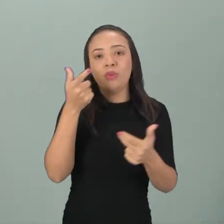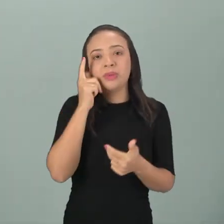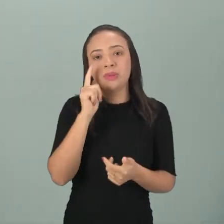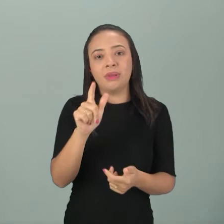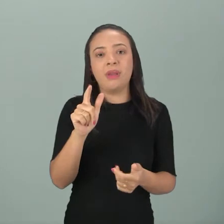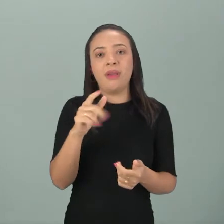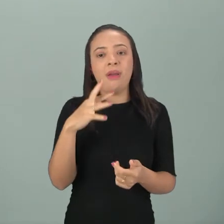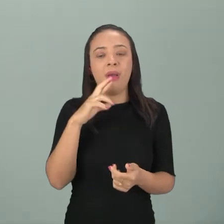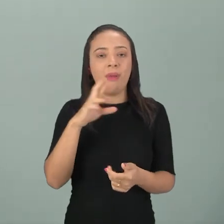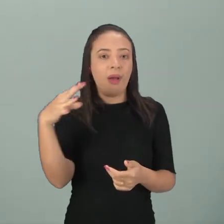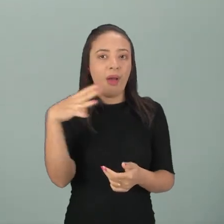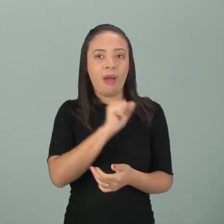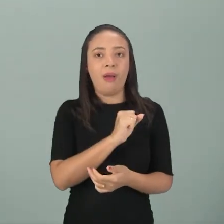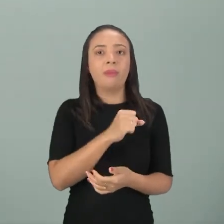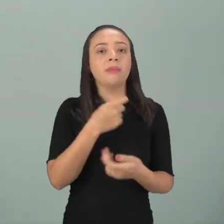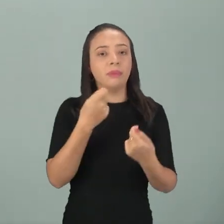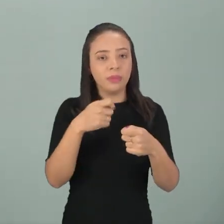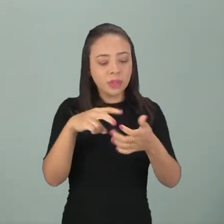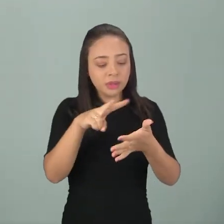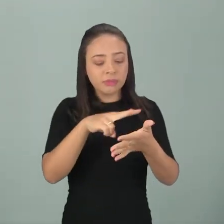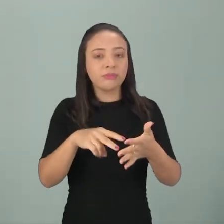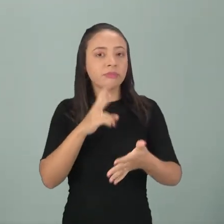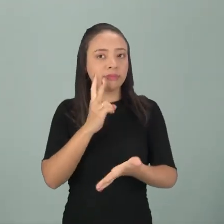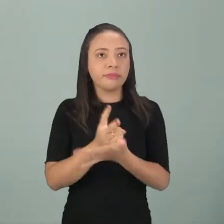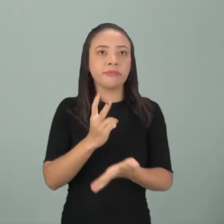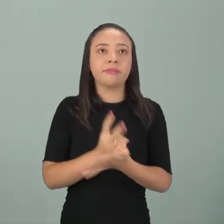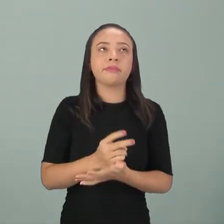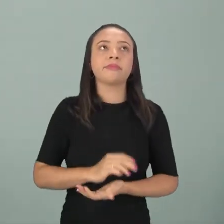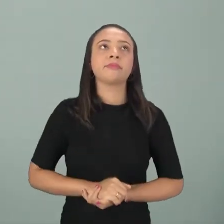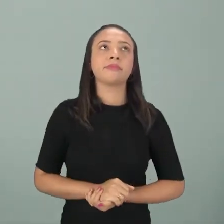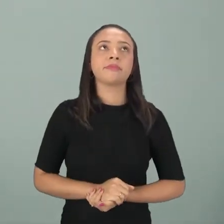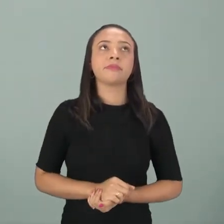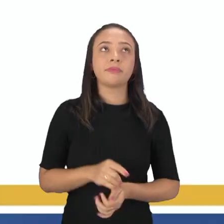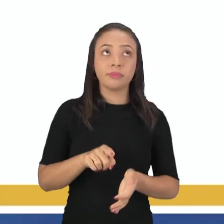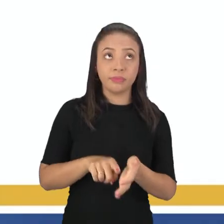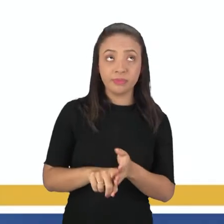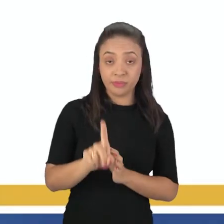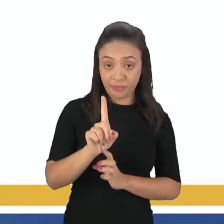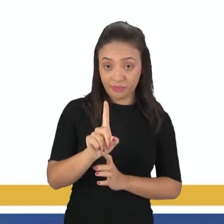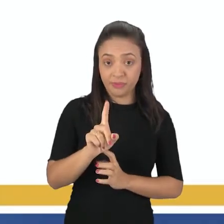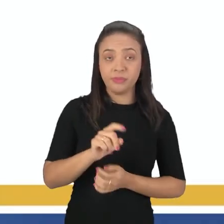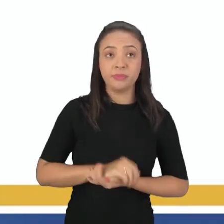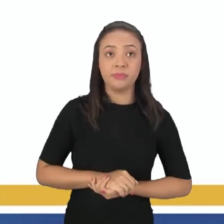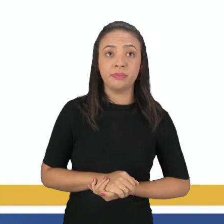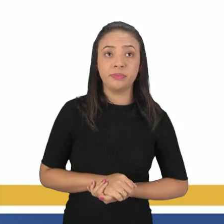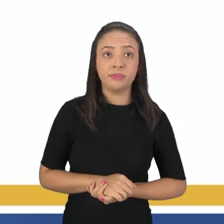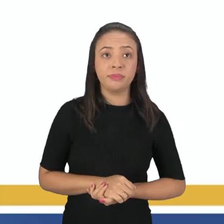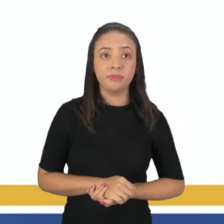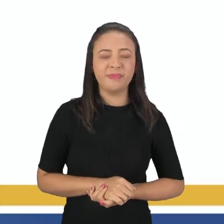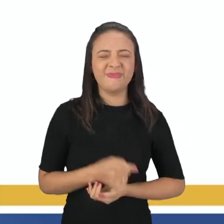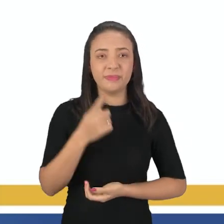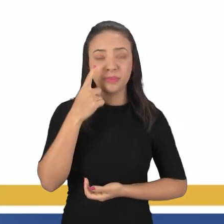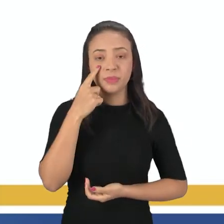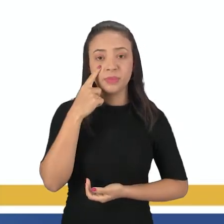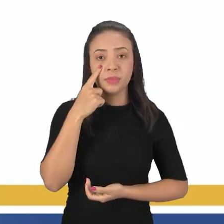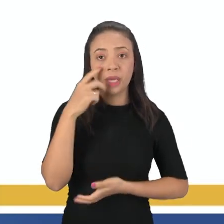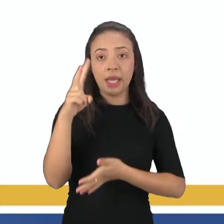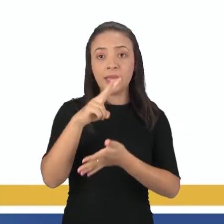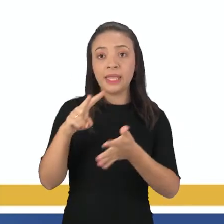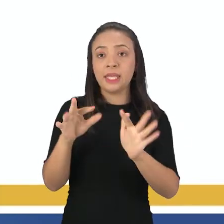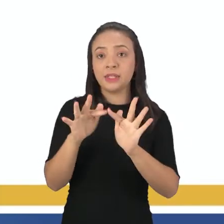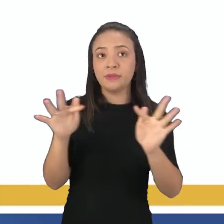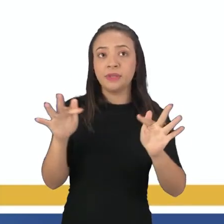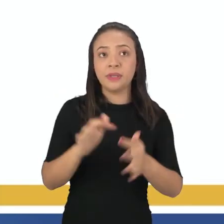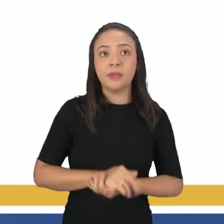Você precisa estar sempre revisitando, beleza? Vamos lá, questão. Vamos ler as